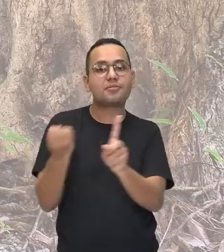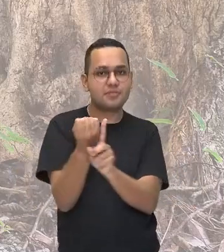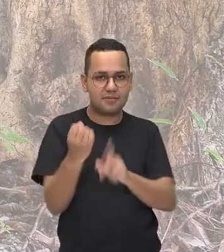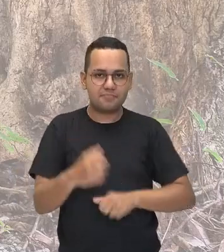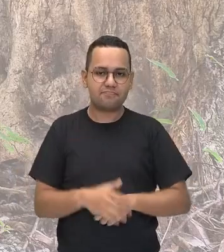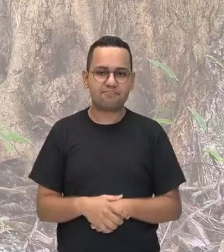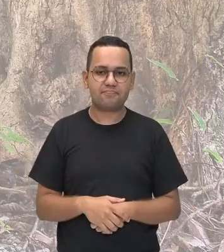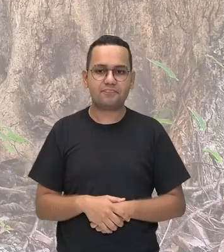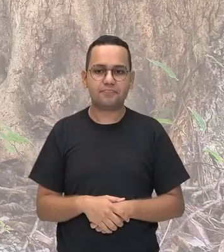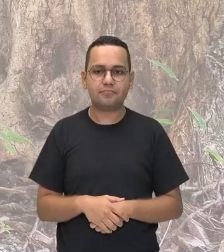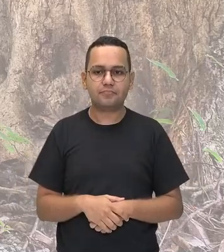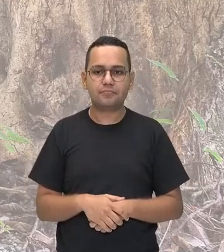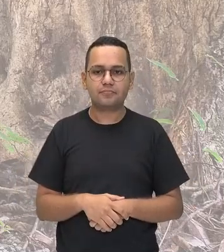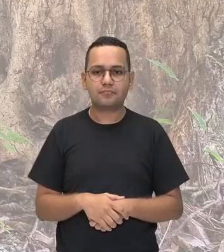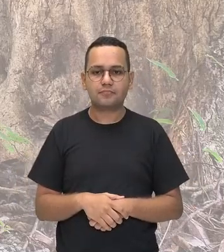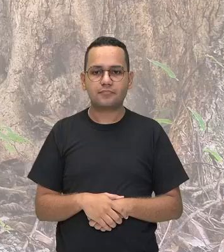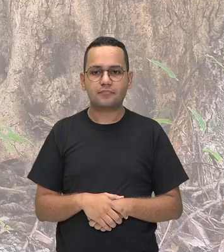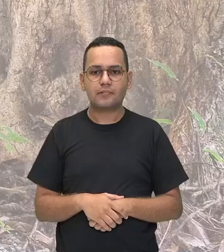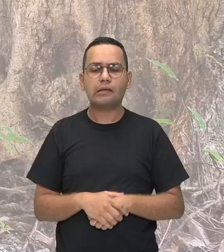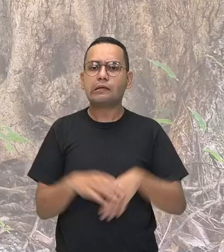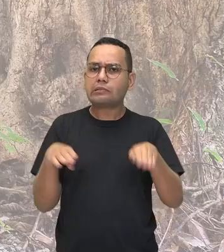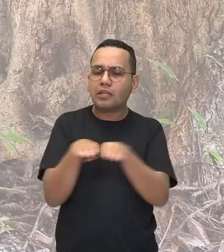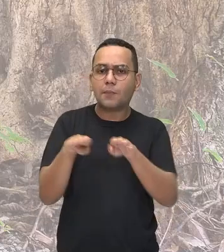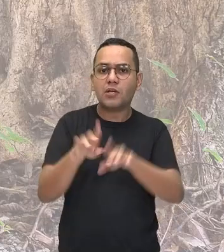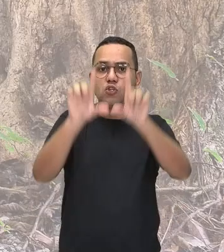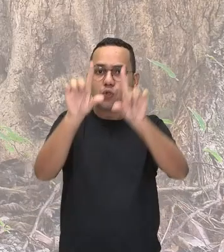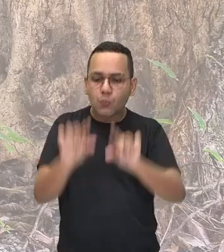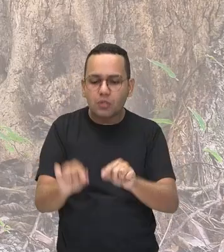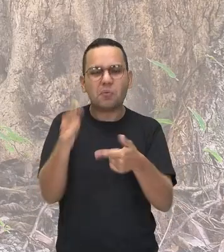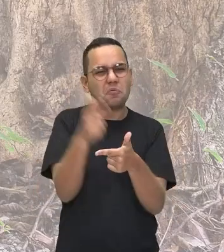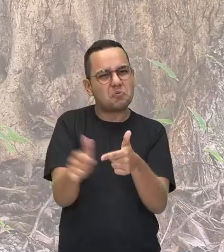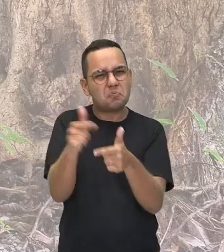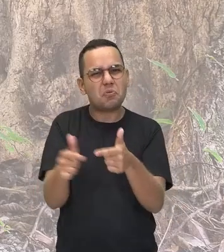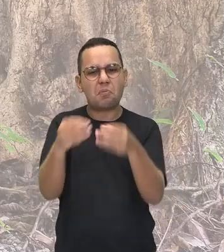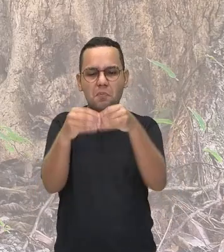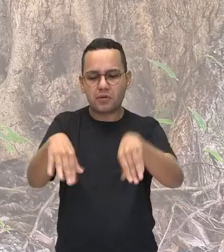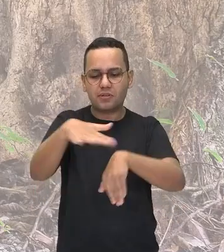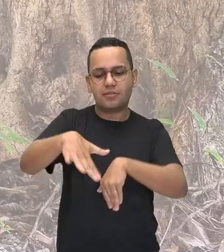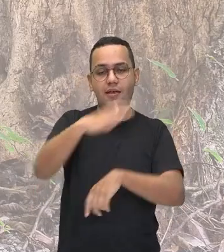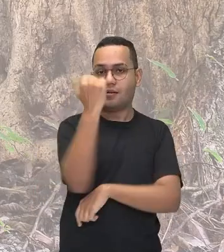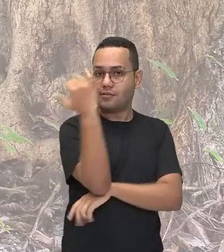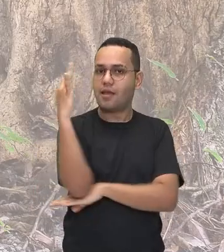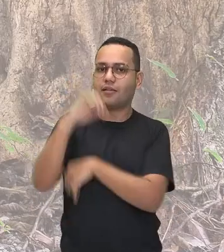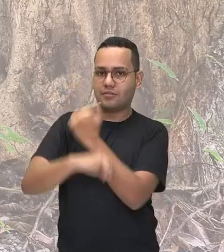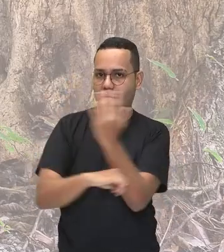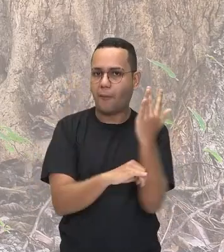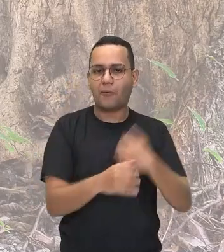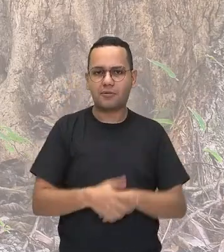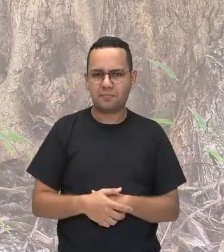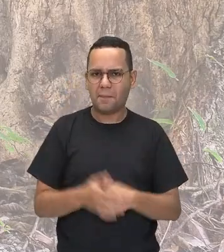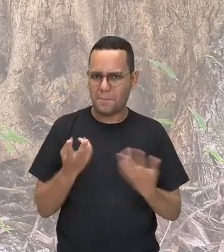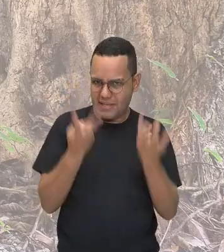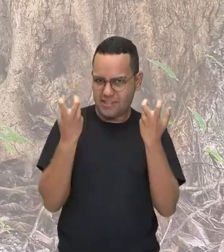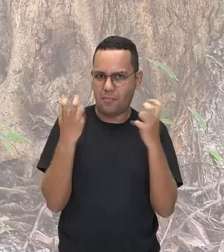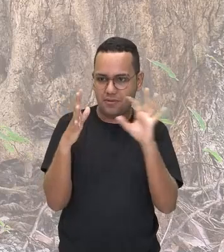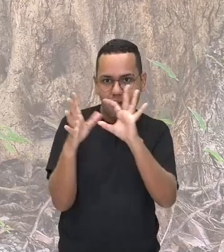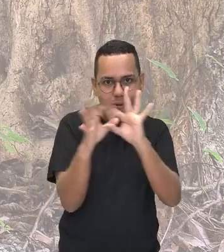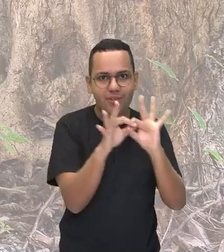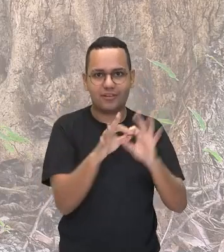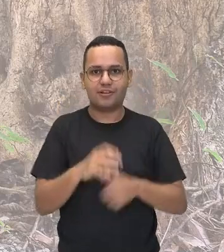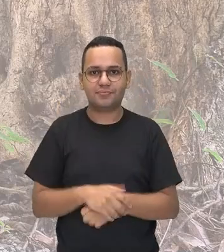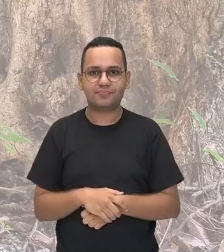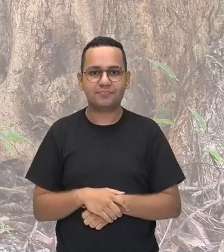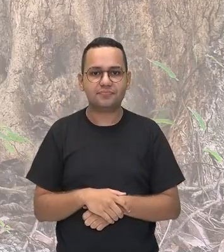mesmo tempo reproduzindo riscos e escassez ambiental. Olha quanta coisa conectada. Ela reduz ali